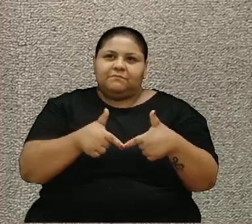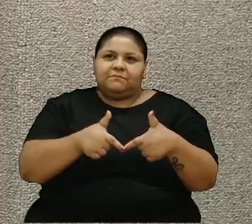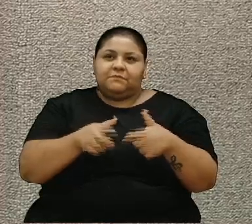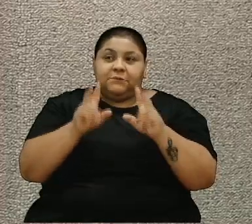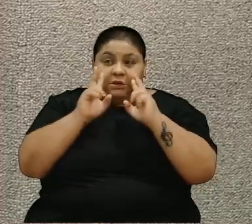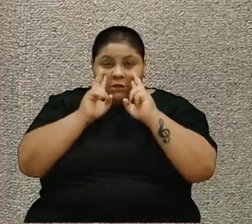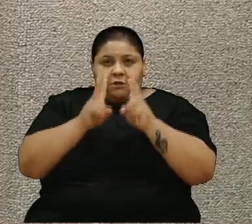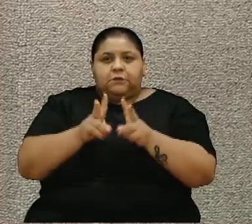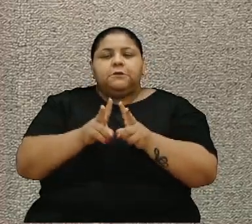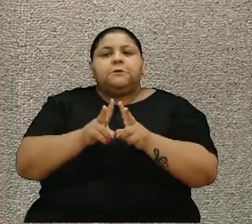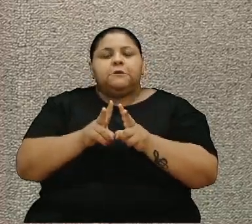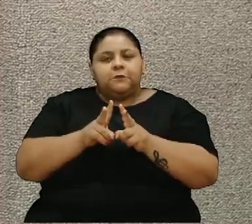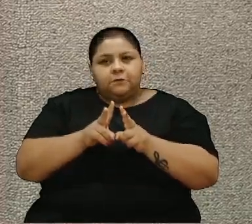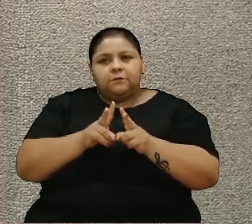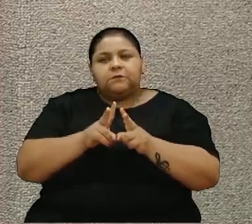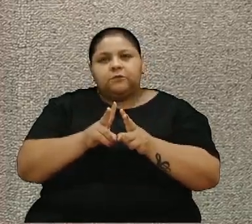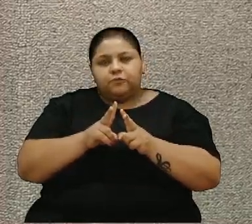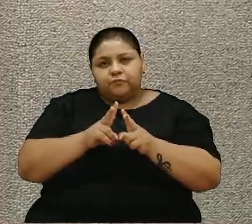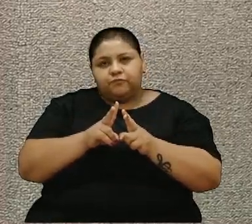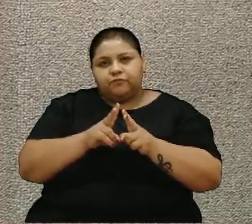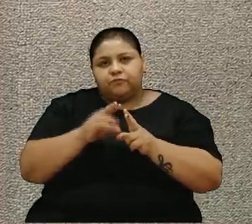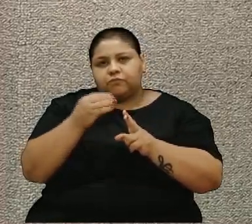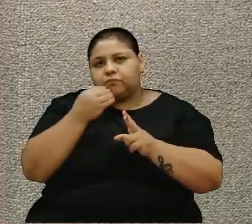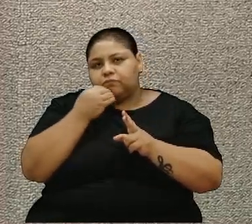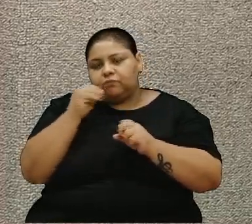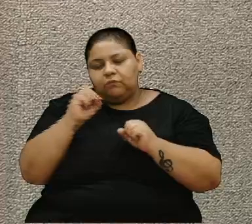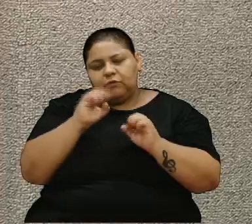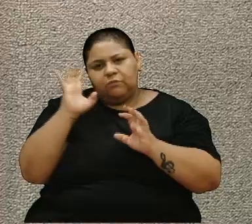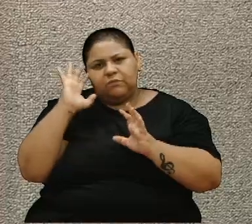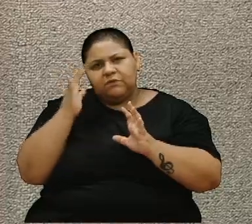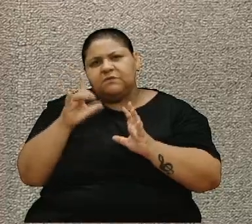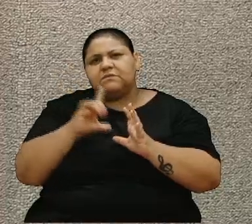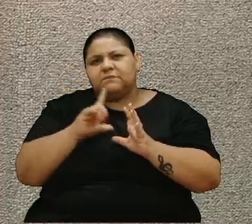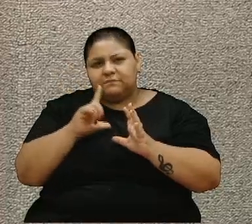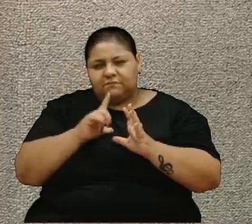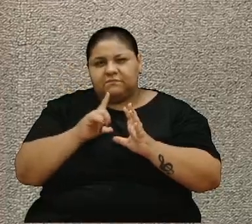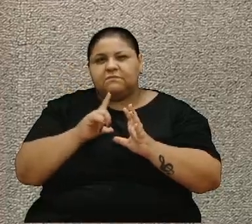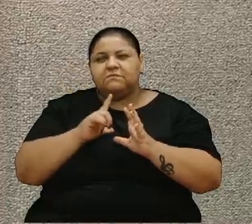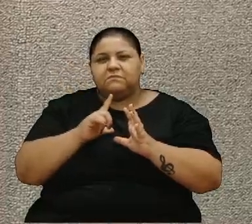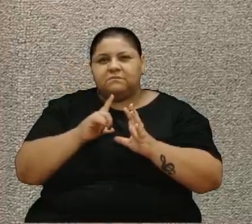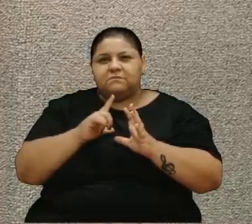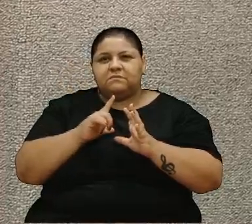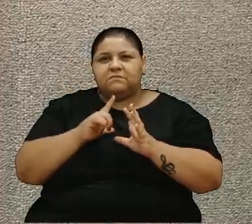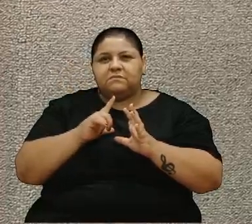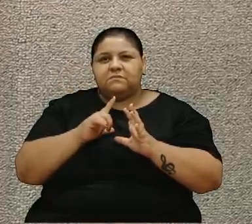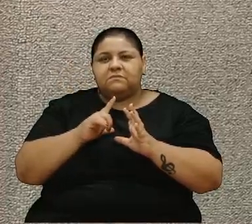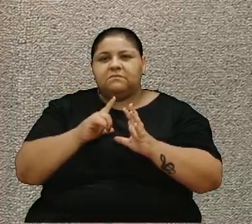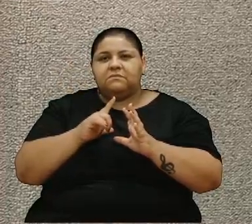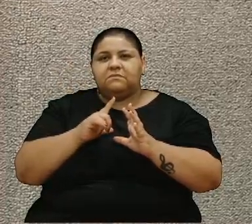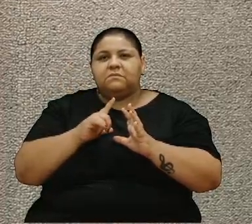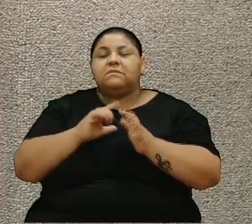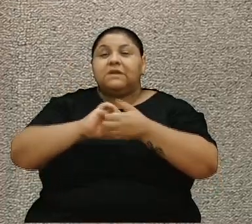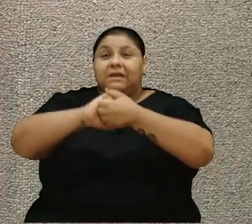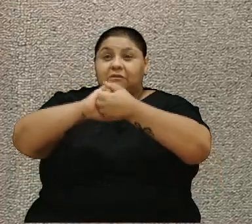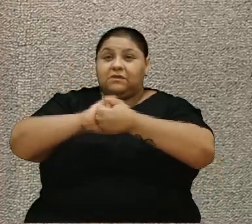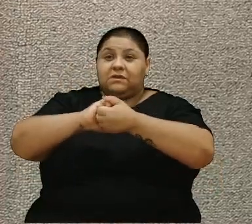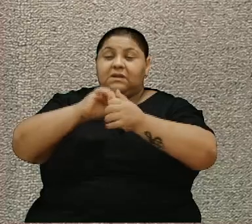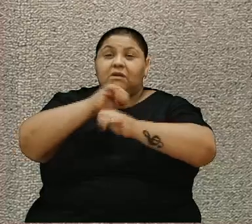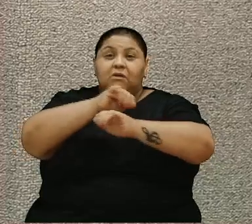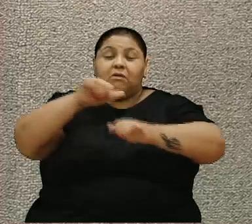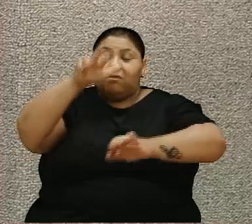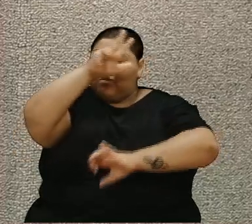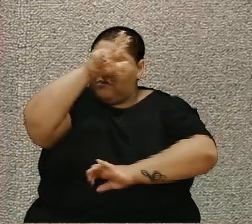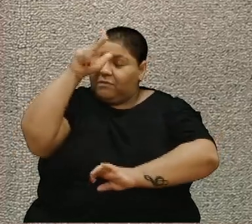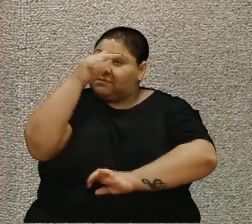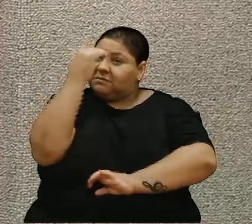viu, né, presenciou, e que podem ocorrer. Então, temos que ter... Quero saudar o anúncio do prefeito Adiló